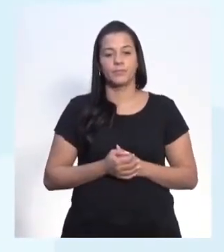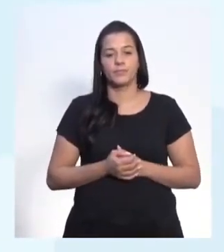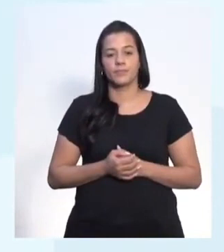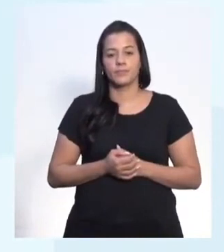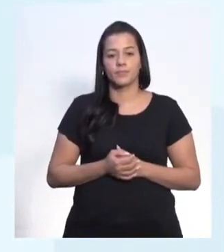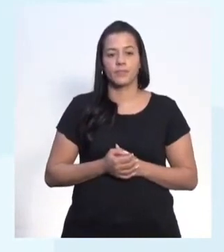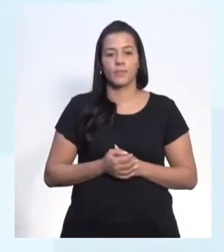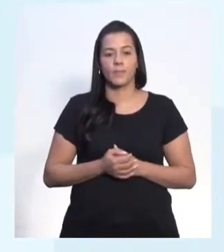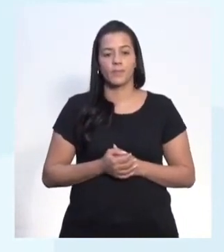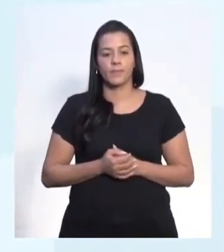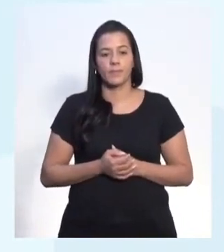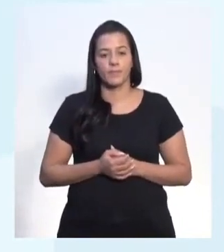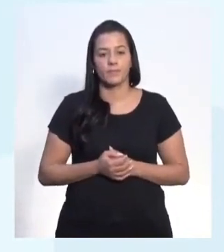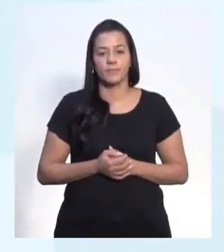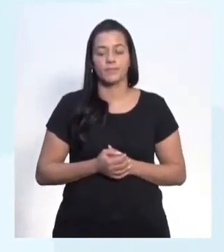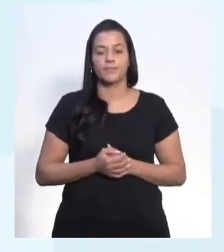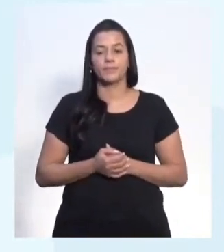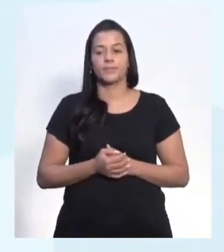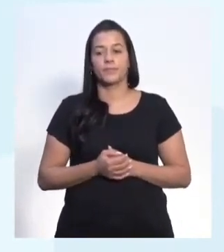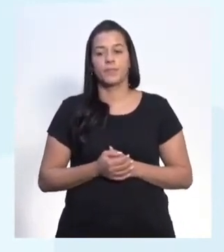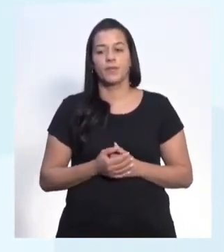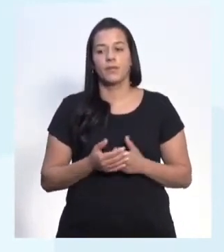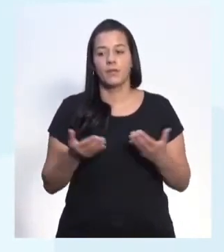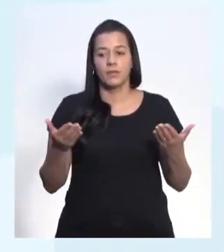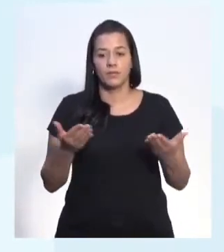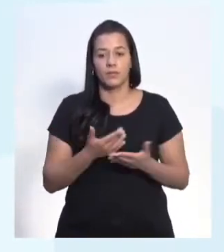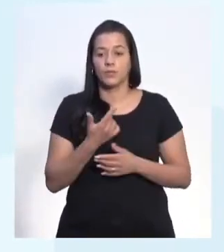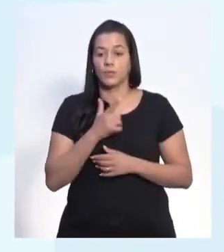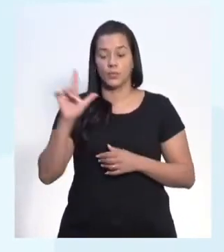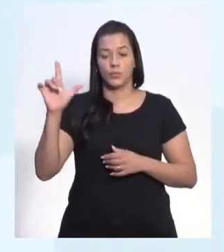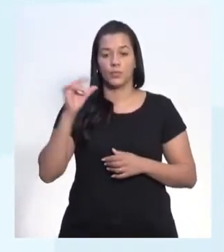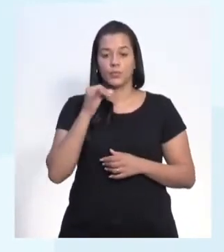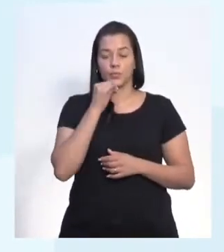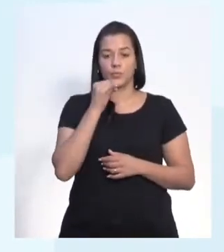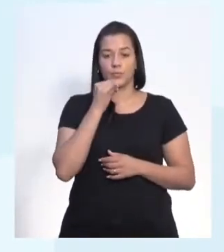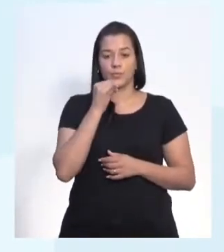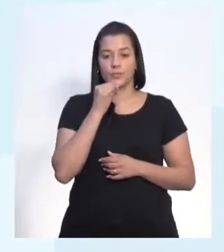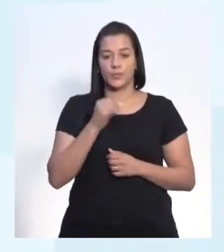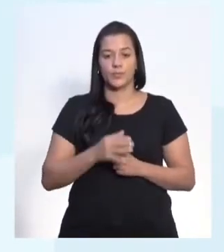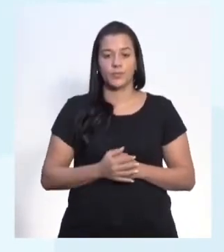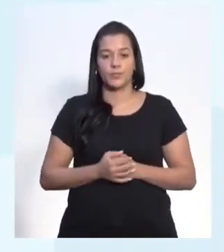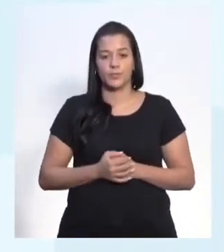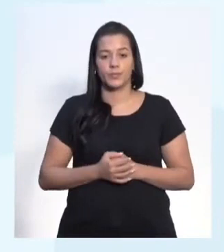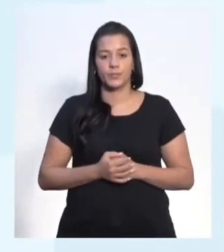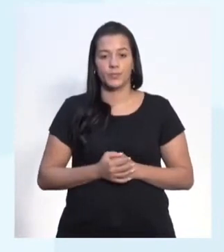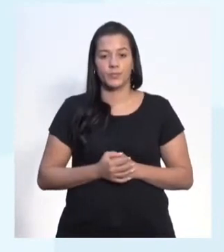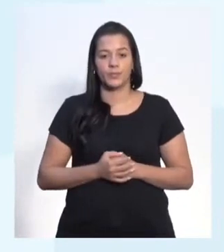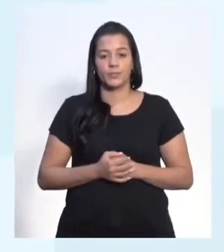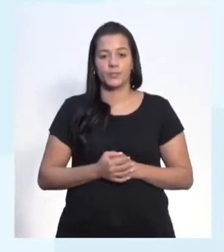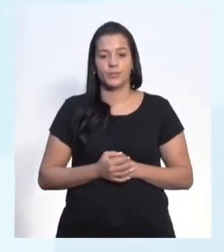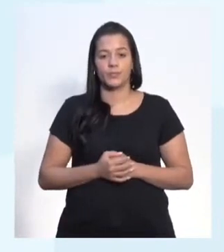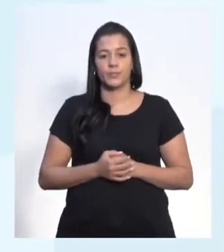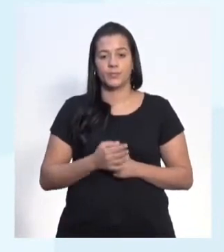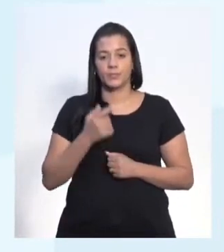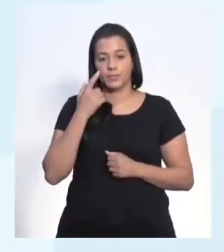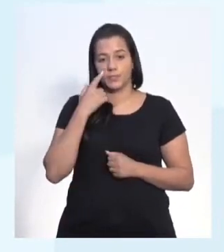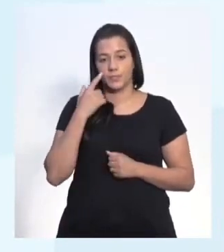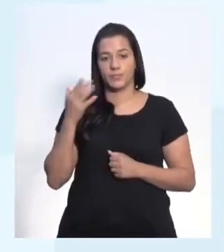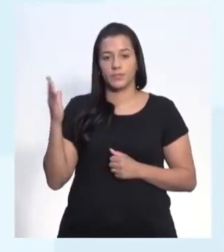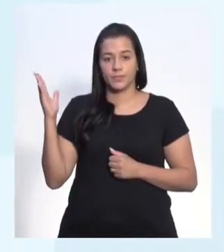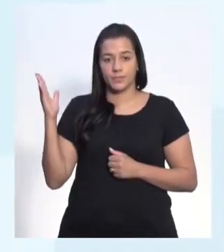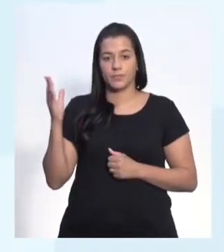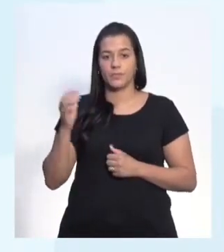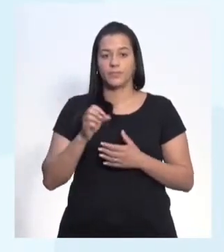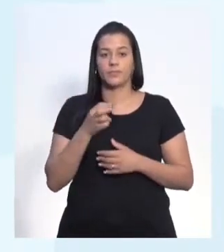Que aí a gente vai para o nosso próximo exemplo. Claro, se eu conseguir virar a folha aqui. Exemplo, então, por favor, na tela.